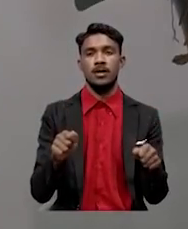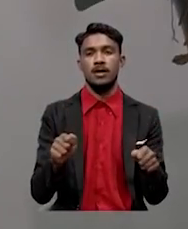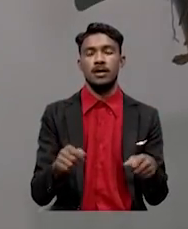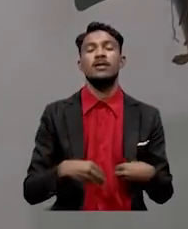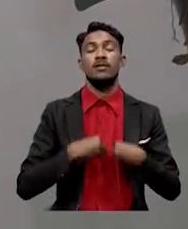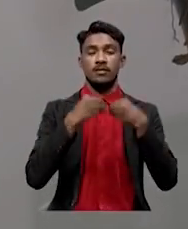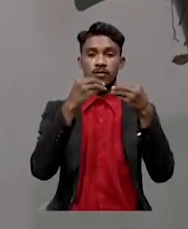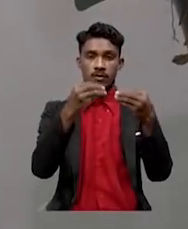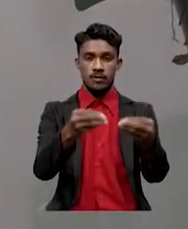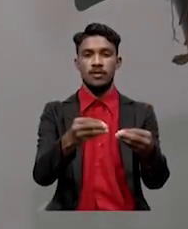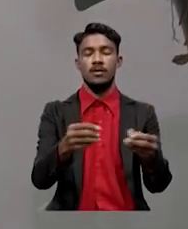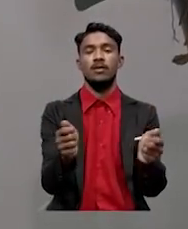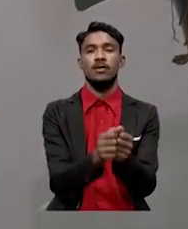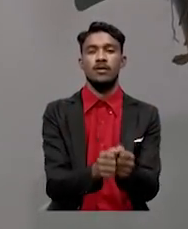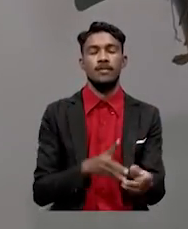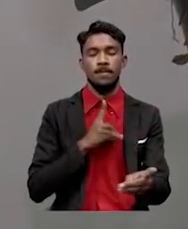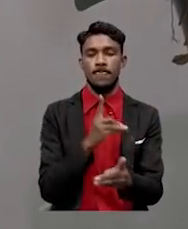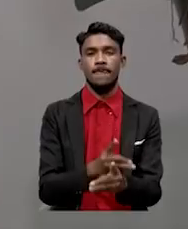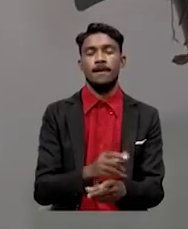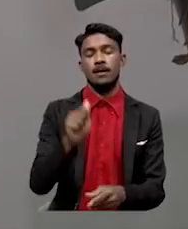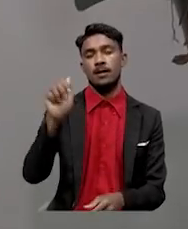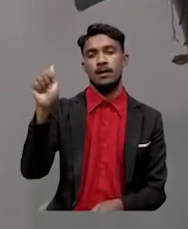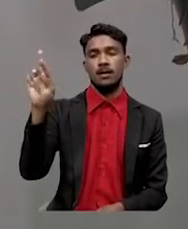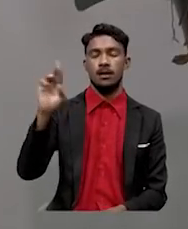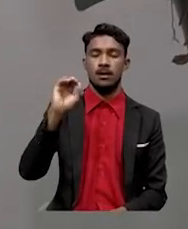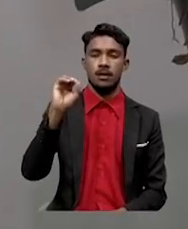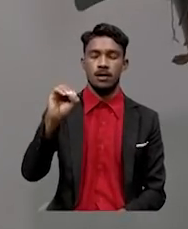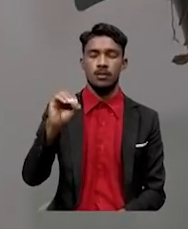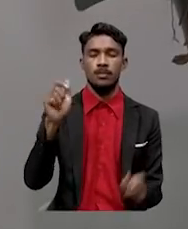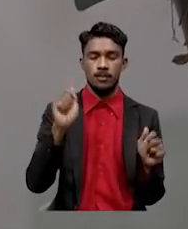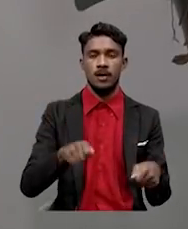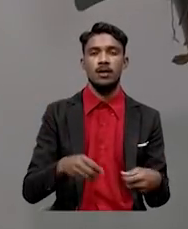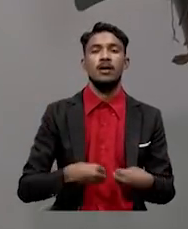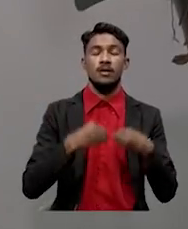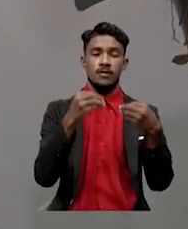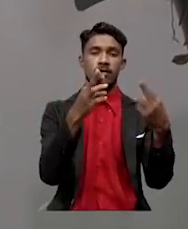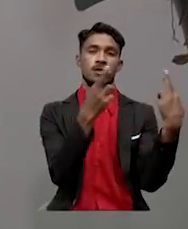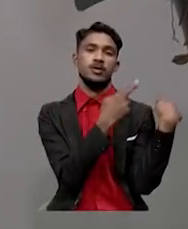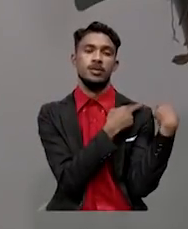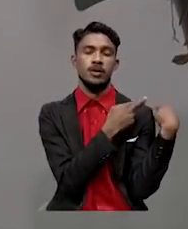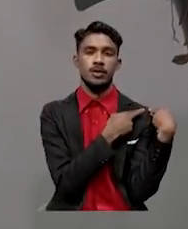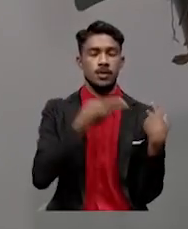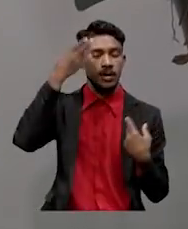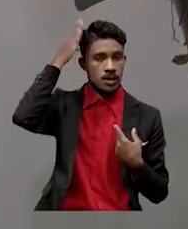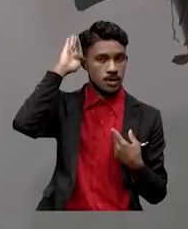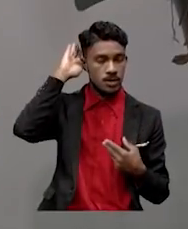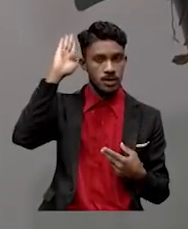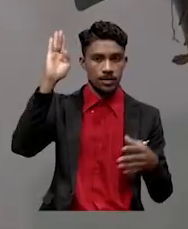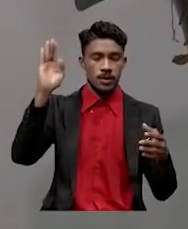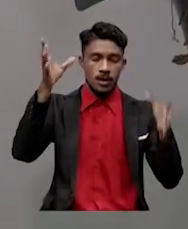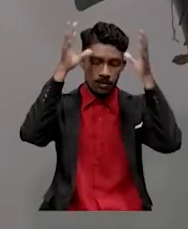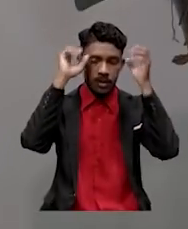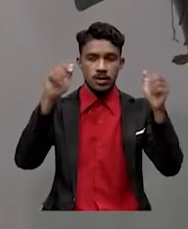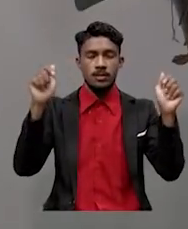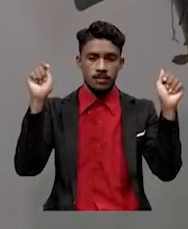Foi uma co-dignidade. Será um belo pó. Será um belo pó. Foi tomar posse para a senhora presidente para a questão de